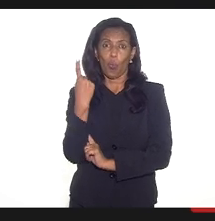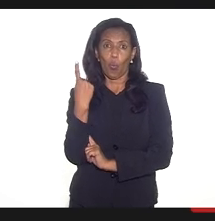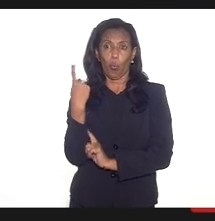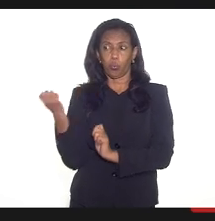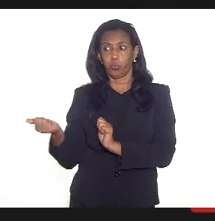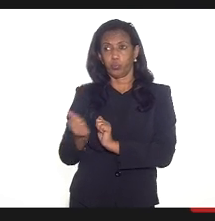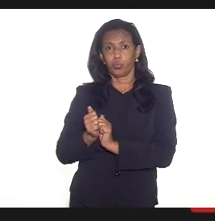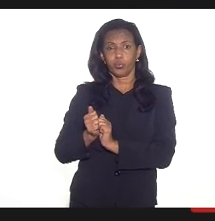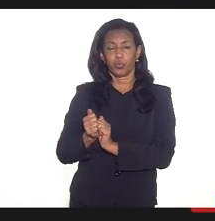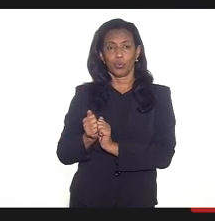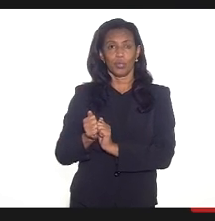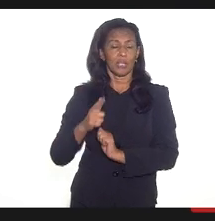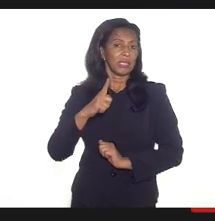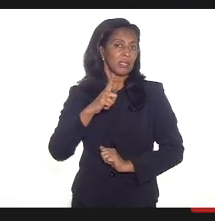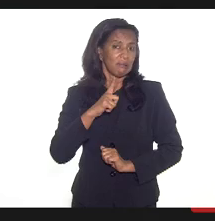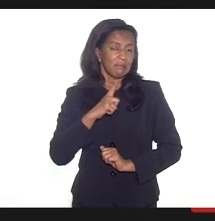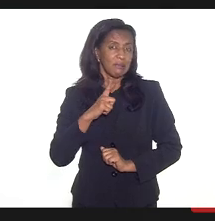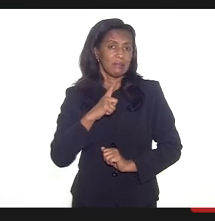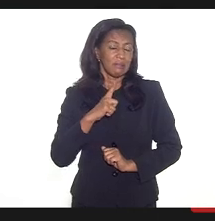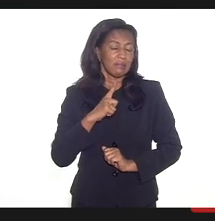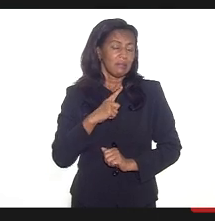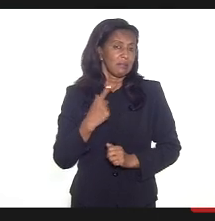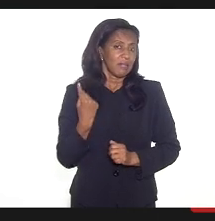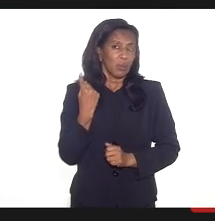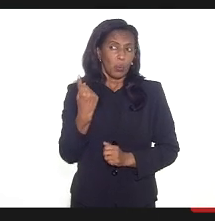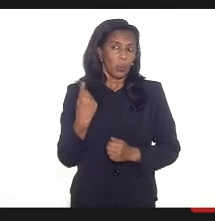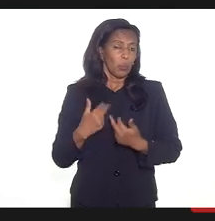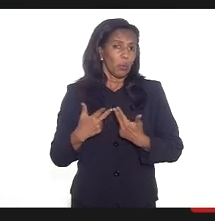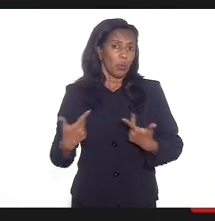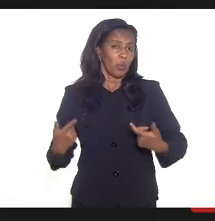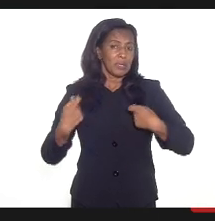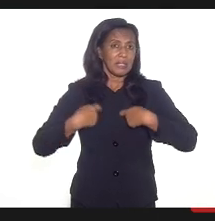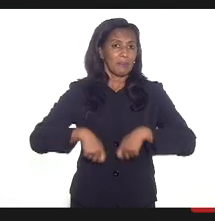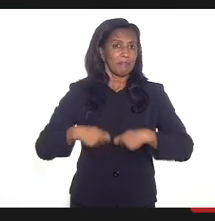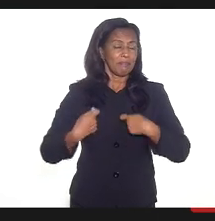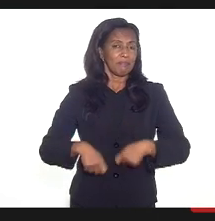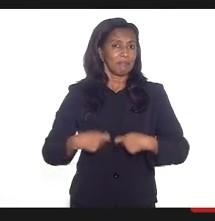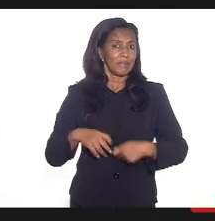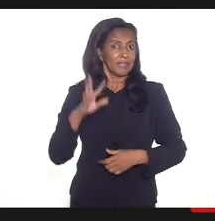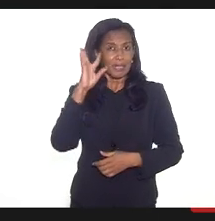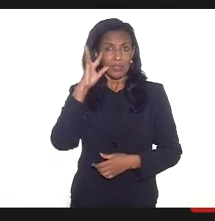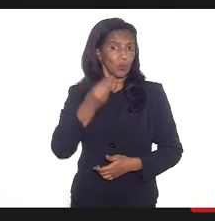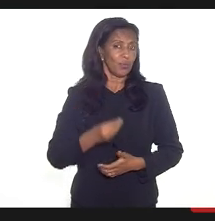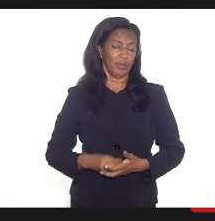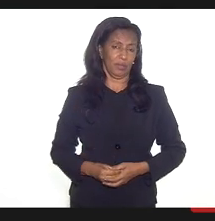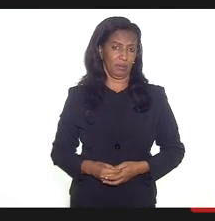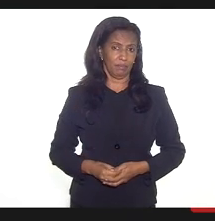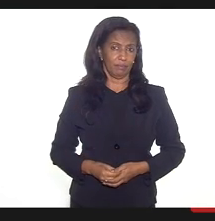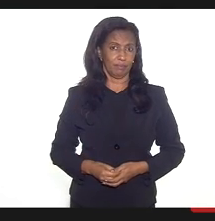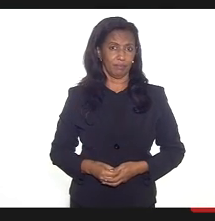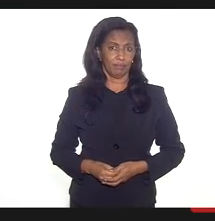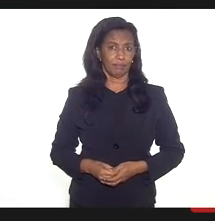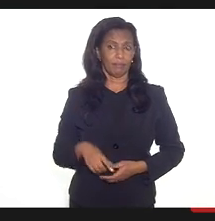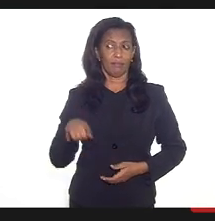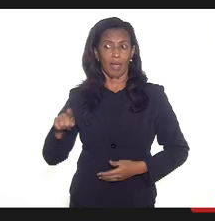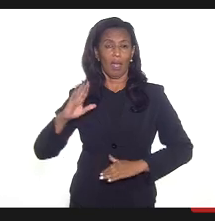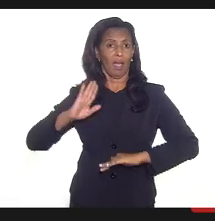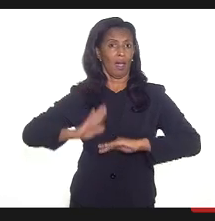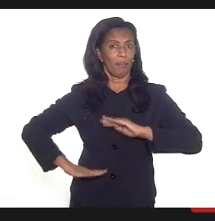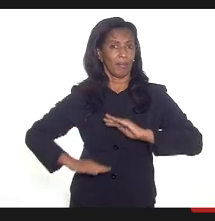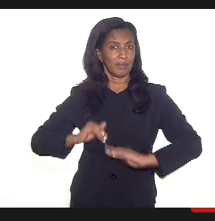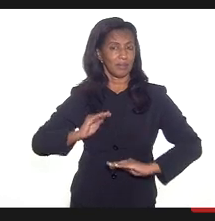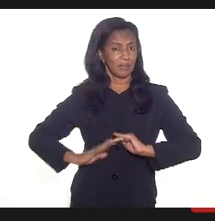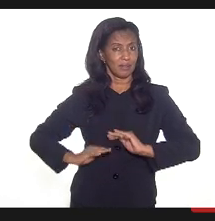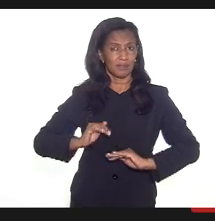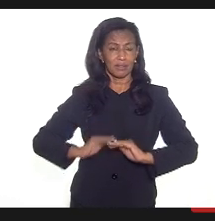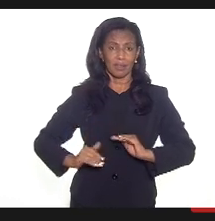o acompanhante. Então, tem uma coisa que precisa ser resolvida, né? Nessa questão da